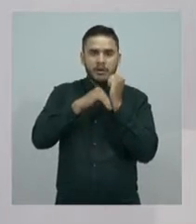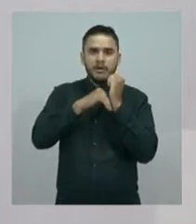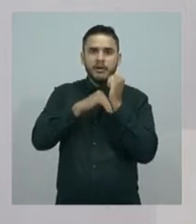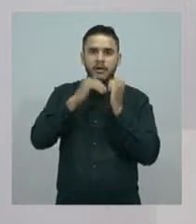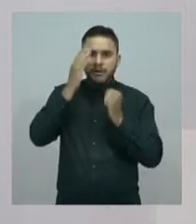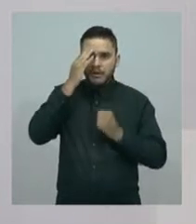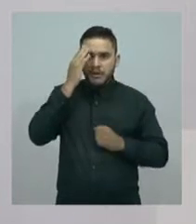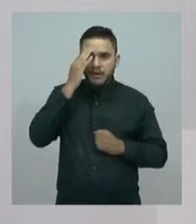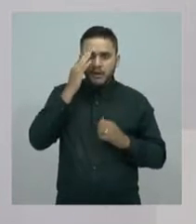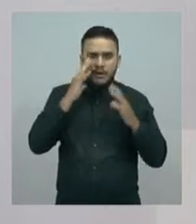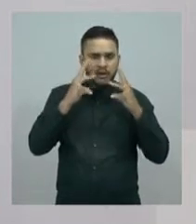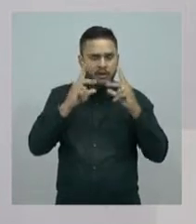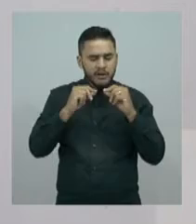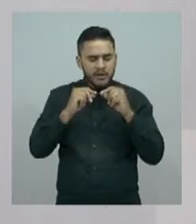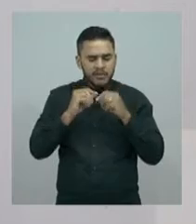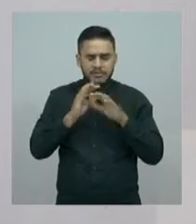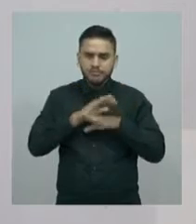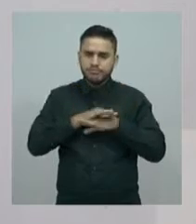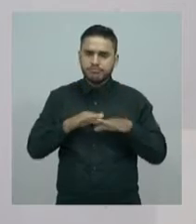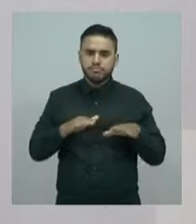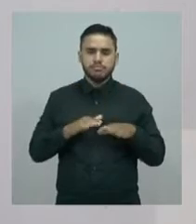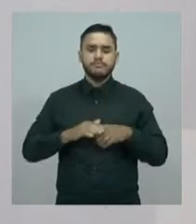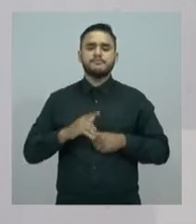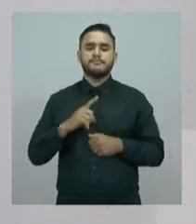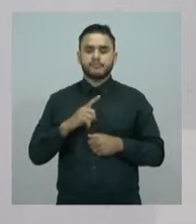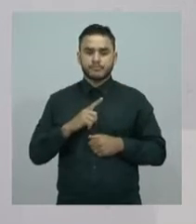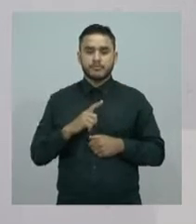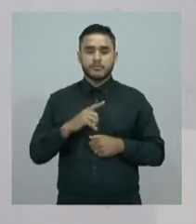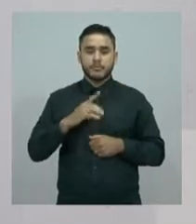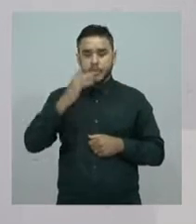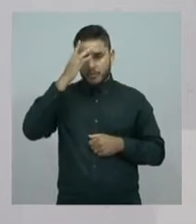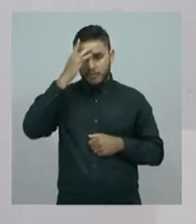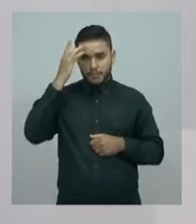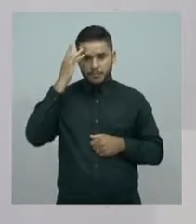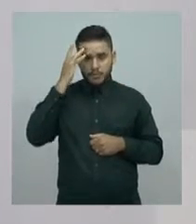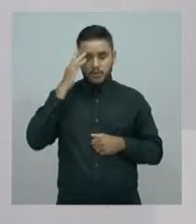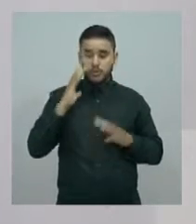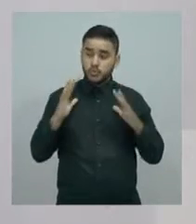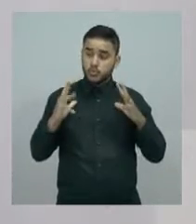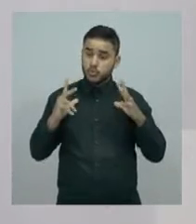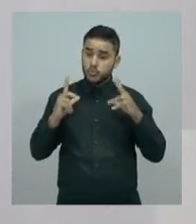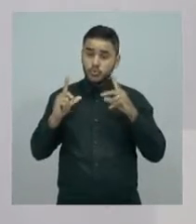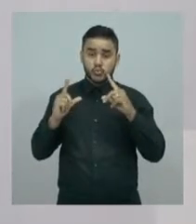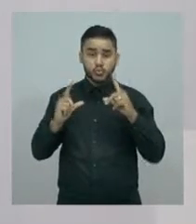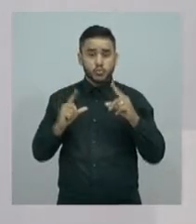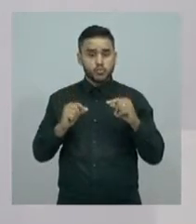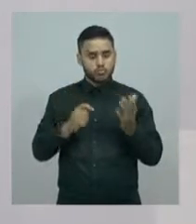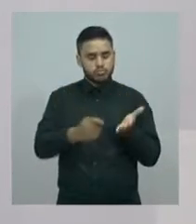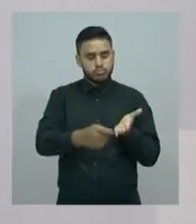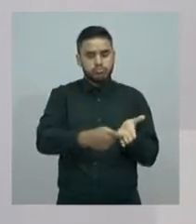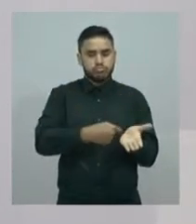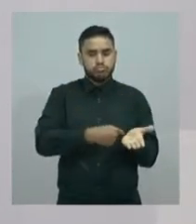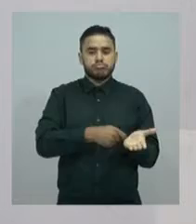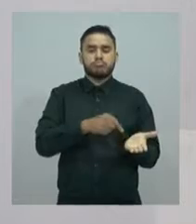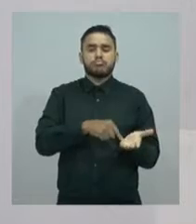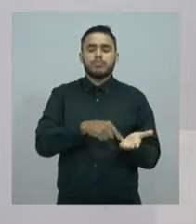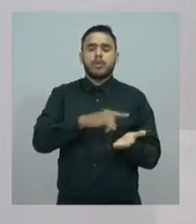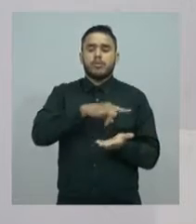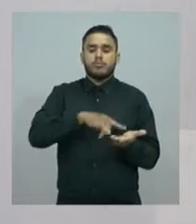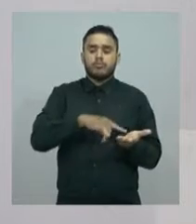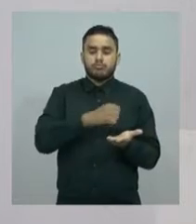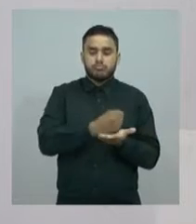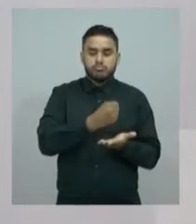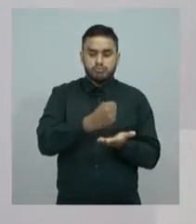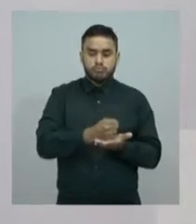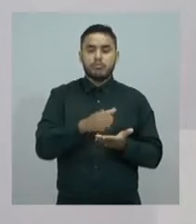colocado lá, todos os mediadores, eles assinam um termo de confidencialidade, né? Eles são obrigados a manter